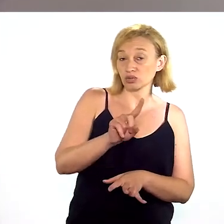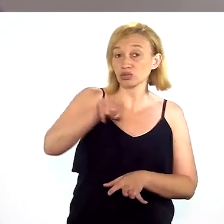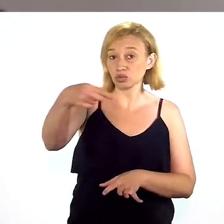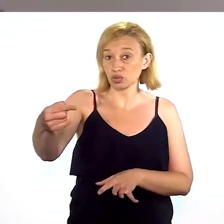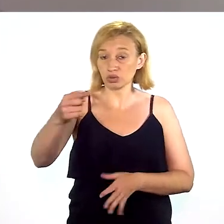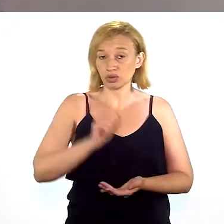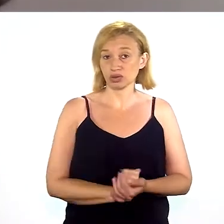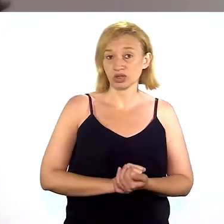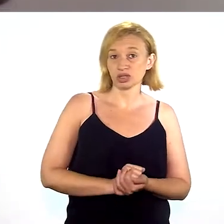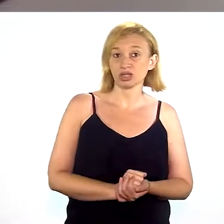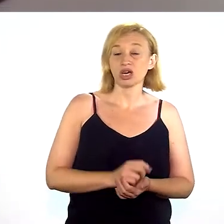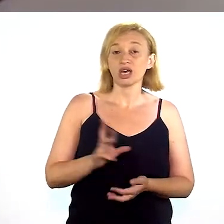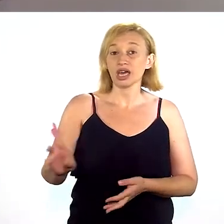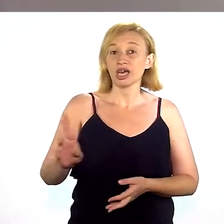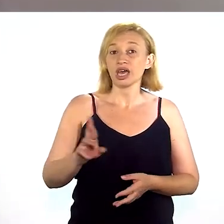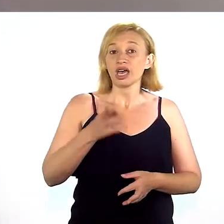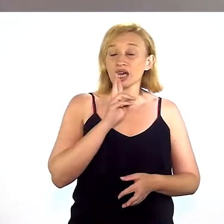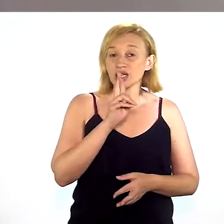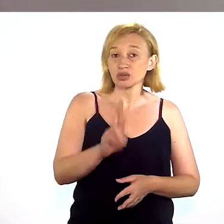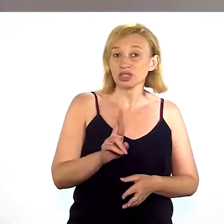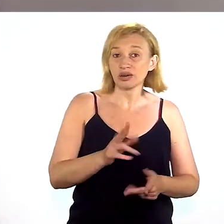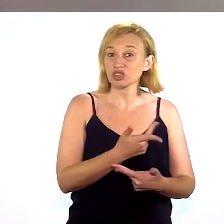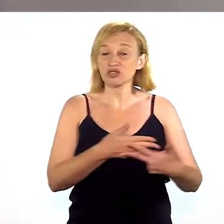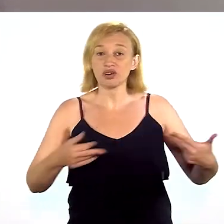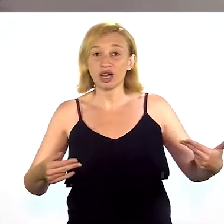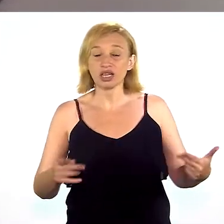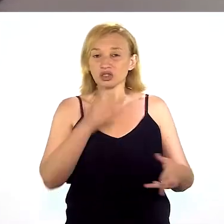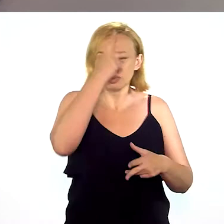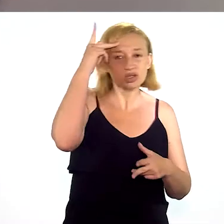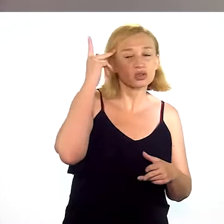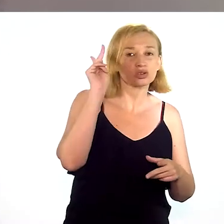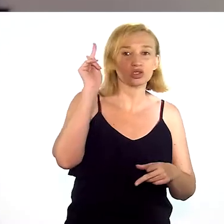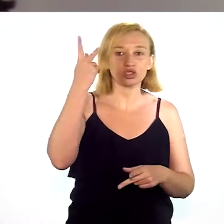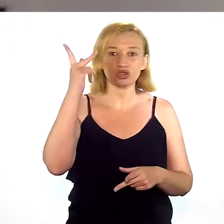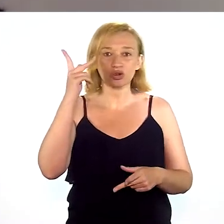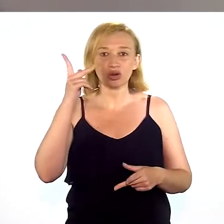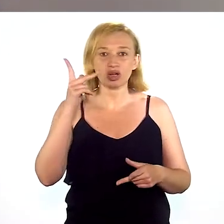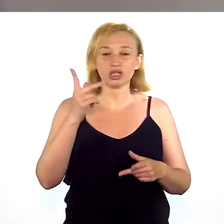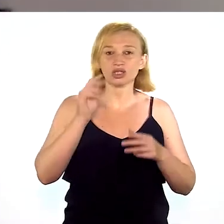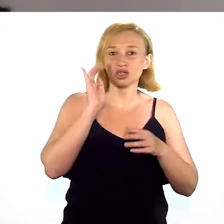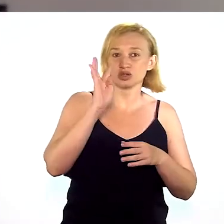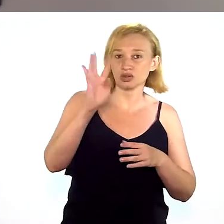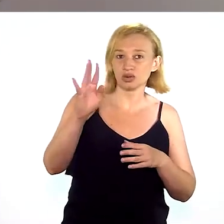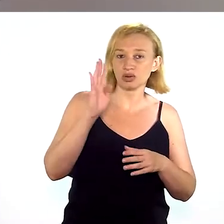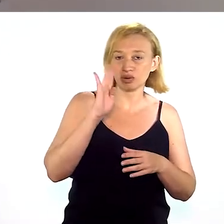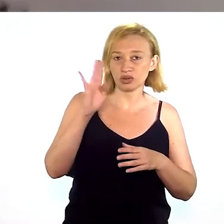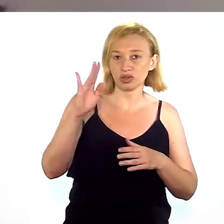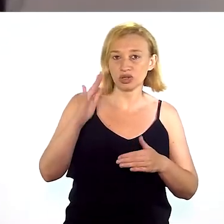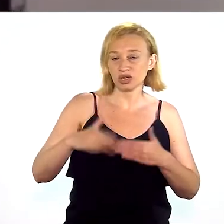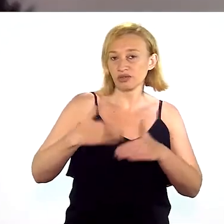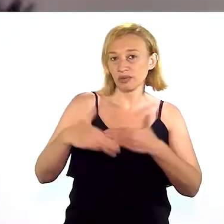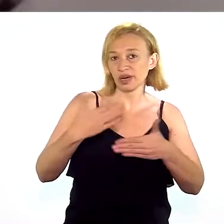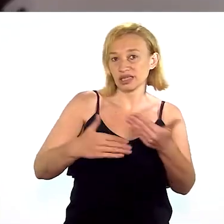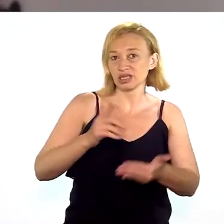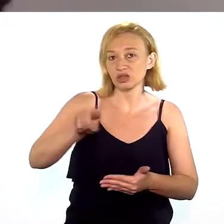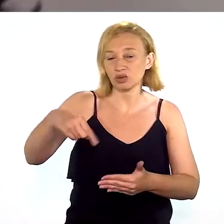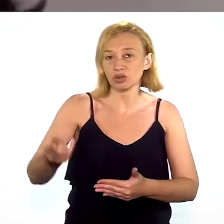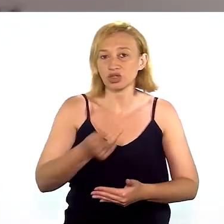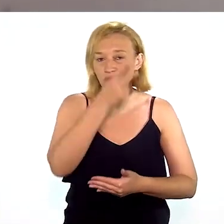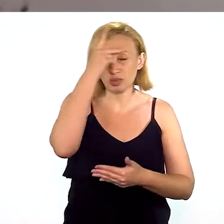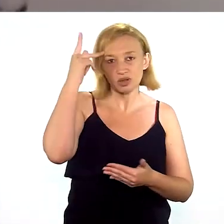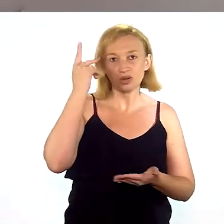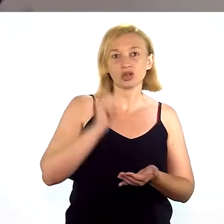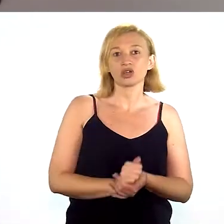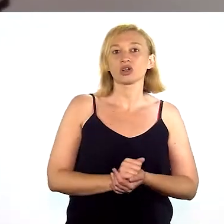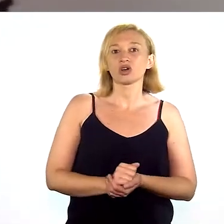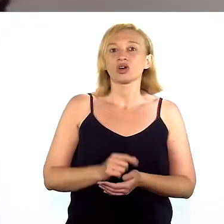aí irmãos uns dos outros. Somos o resultado de tanta gente, de tanta história, tão grandes sonhos que vão passando de pessoa para pessoa que nunca